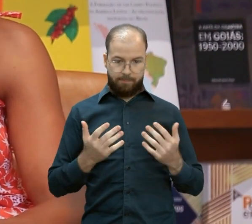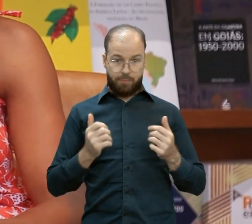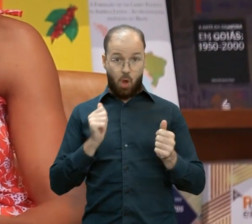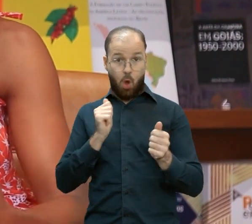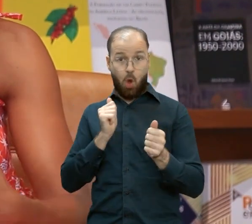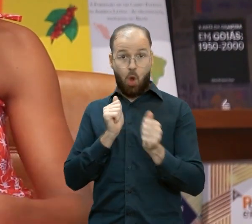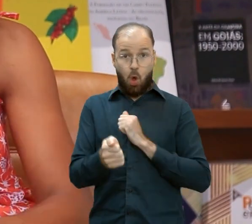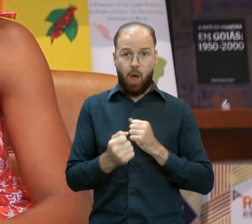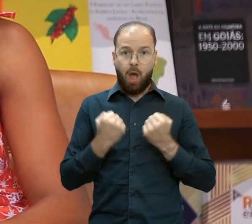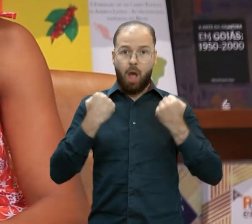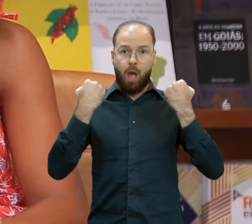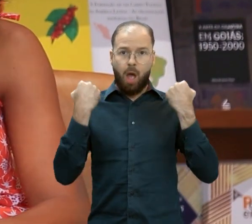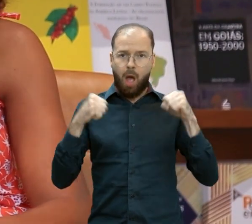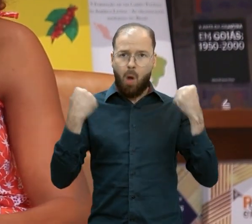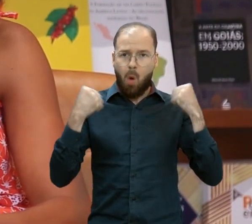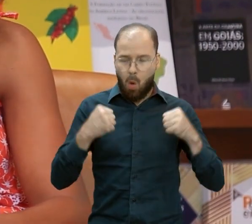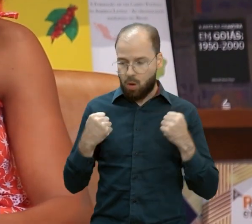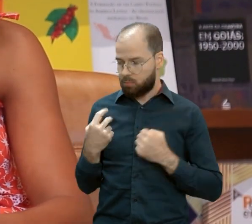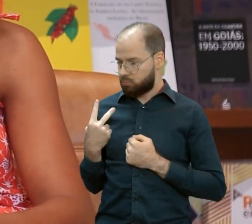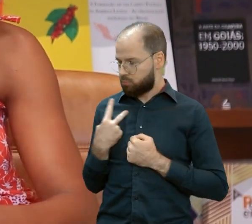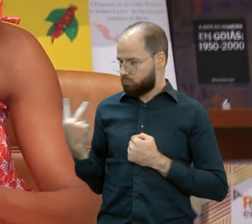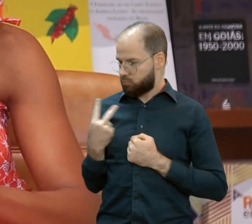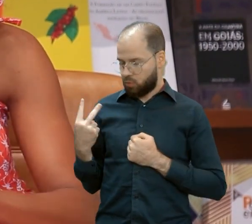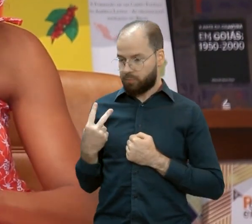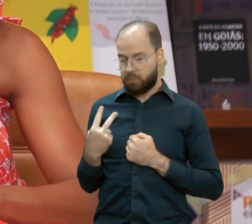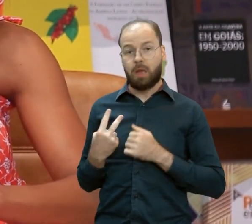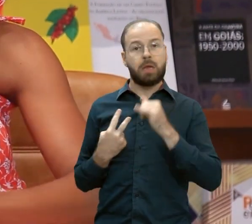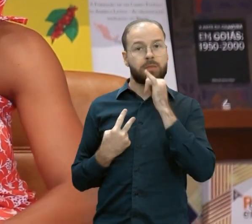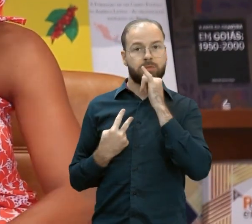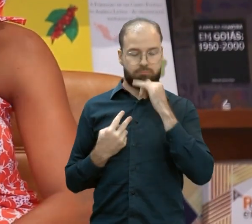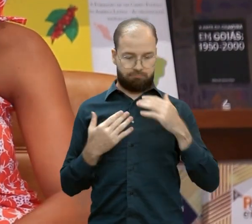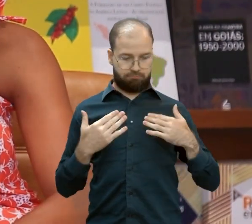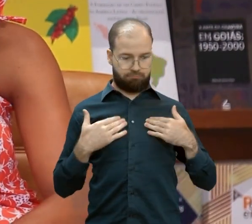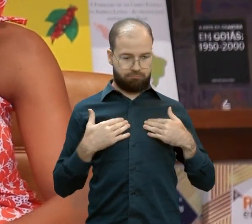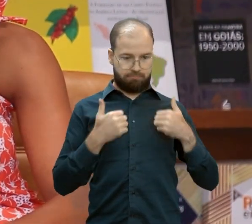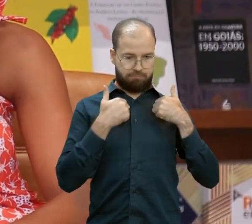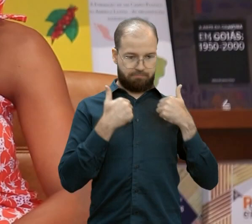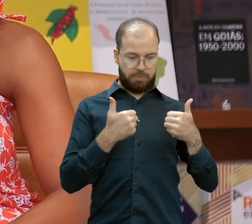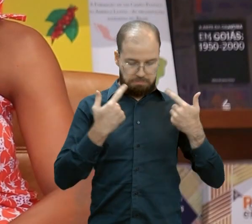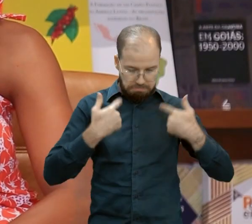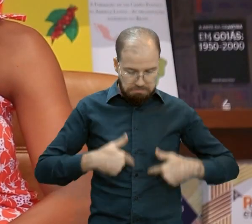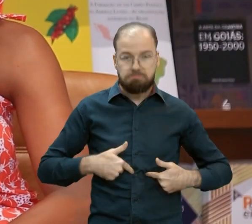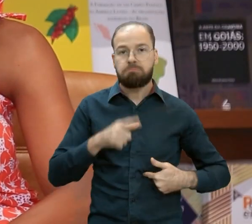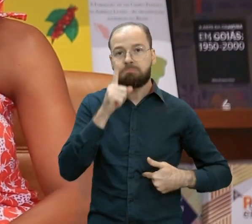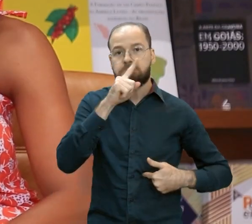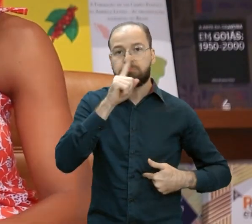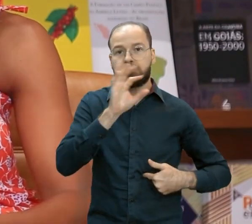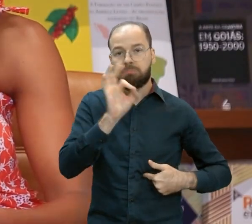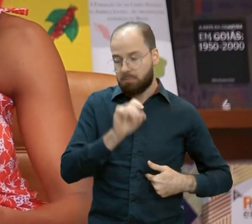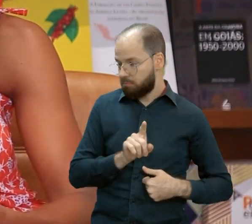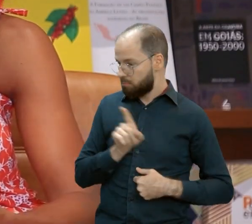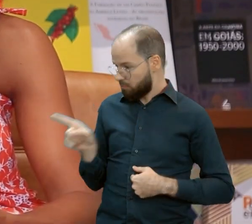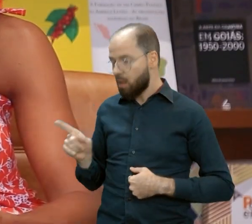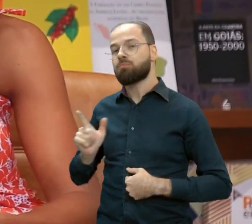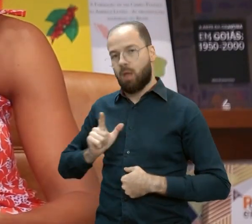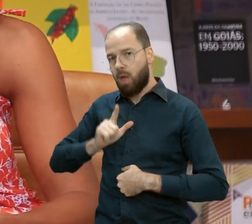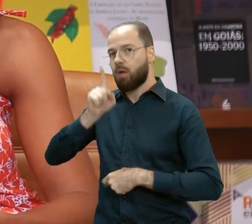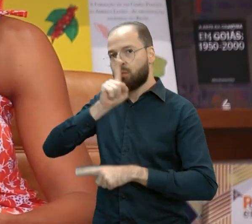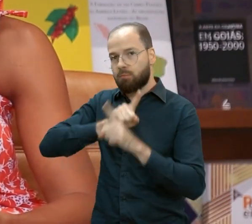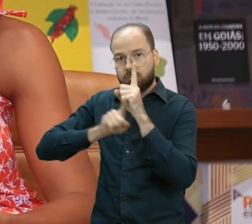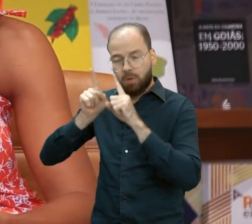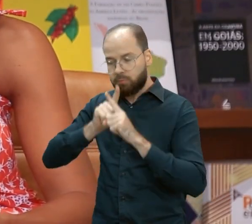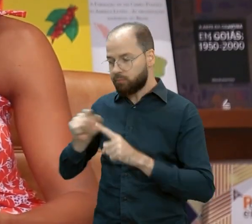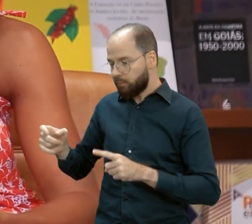mobilidade e uma outra pessoa sem dificuldade nenhuma e falasse, chegue lá, vá ao alvo. Eu não vou conseguir ter o